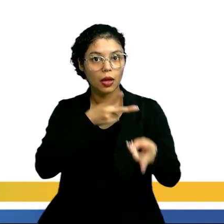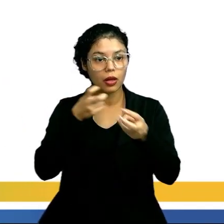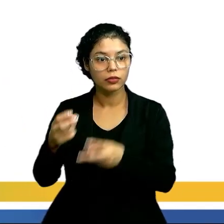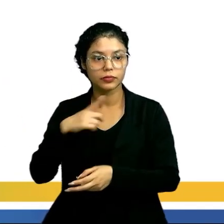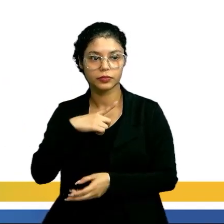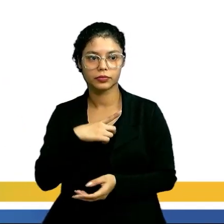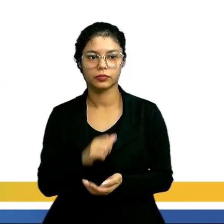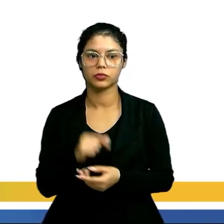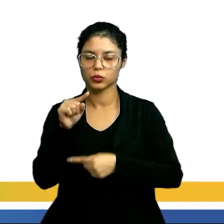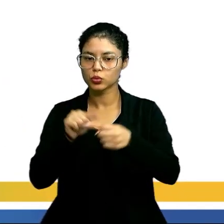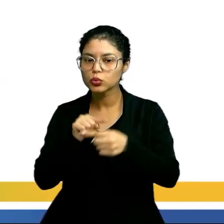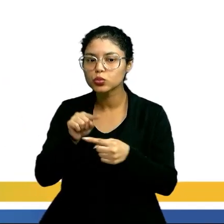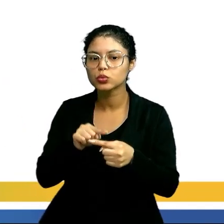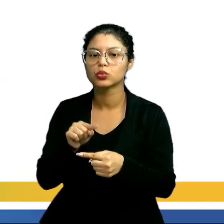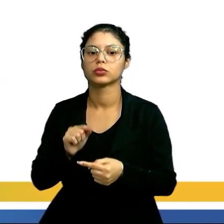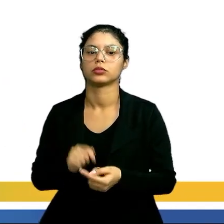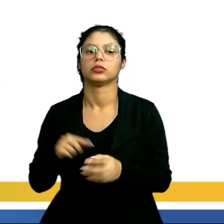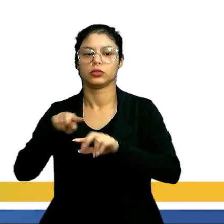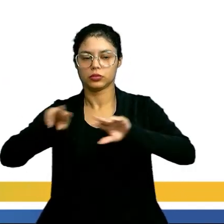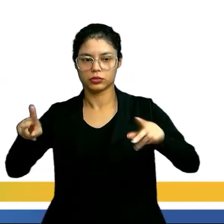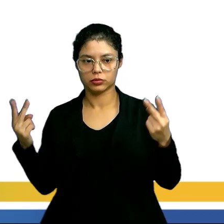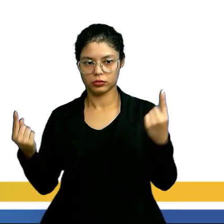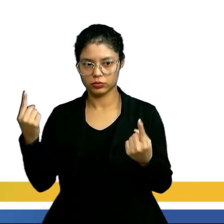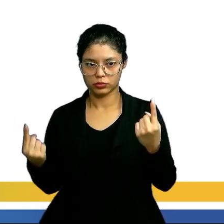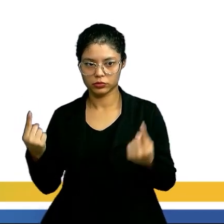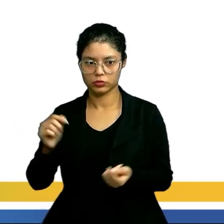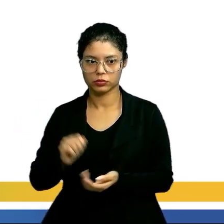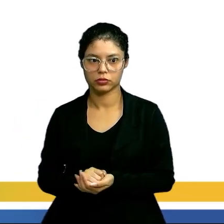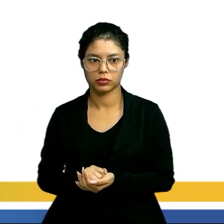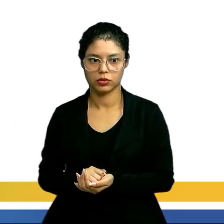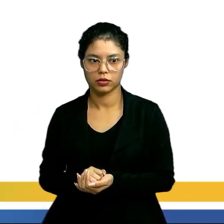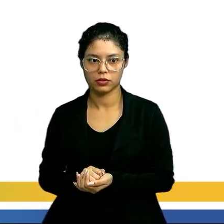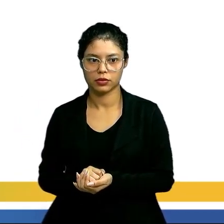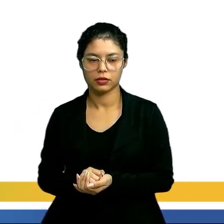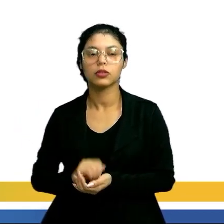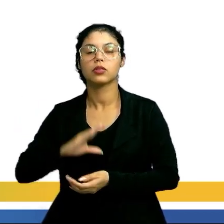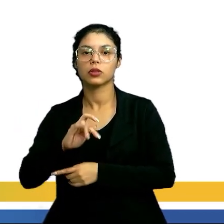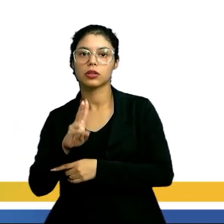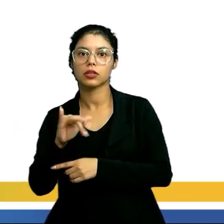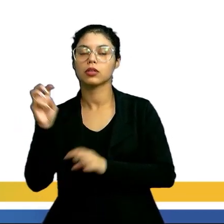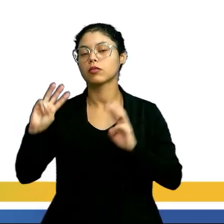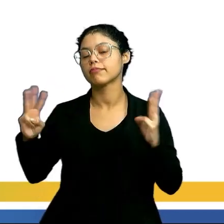questão está ocorrendo ali um movimento. Então, se está ocorrendo um movimento,